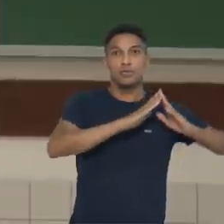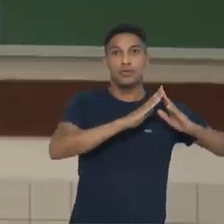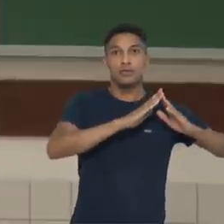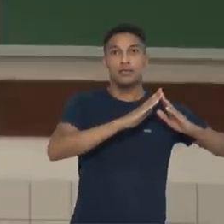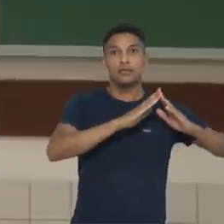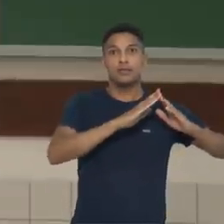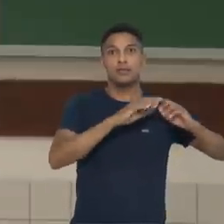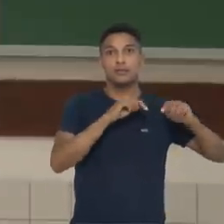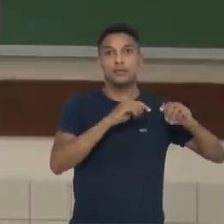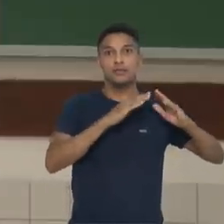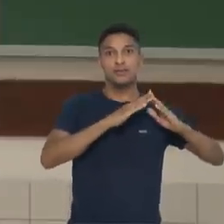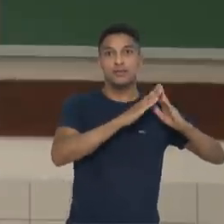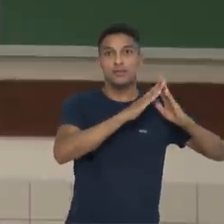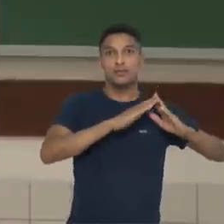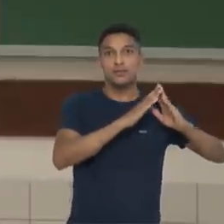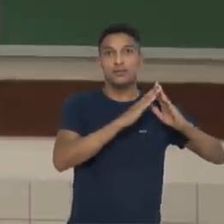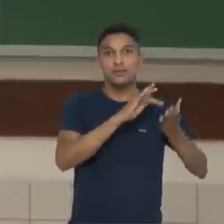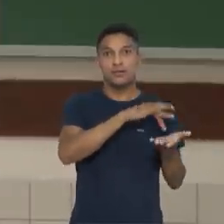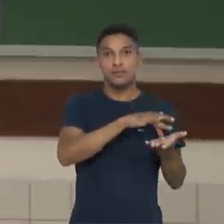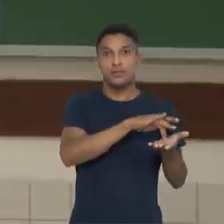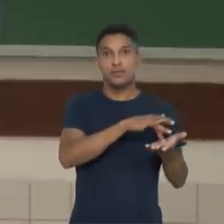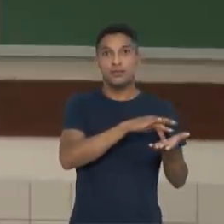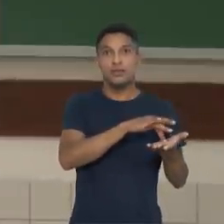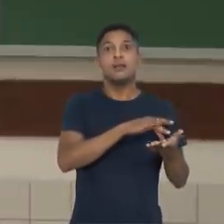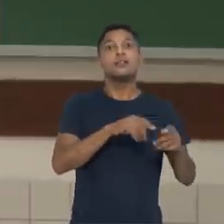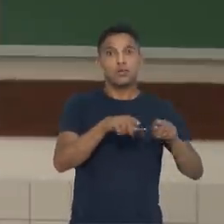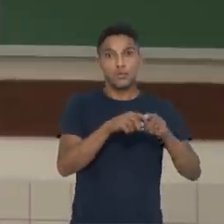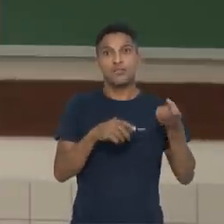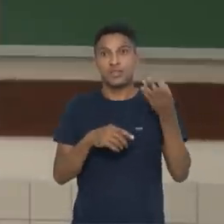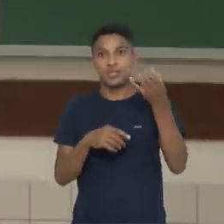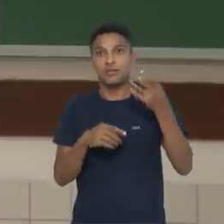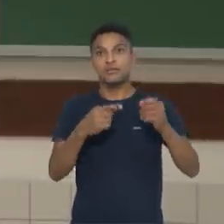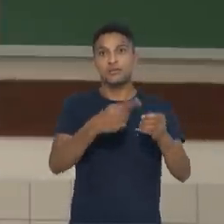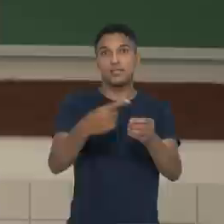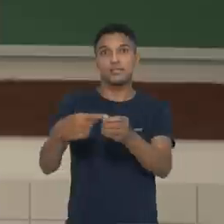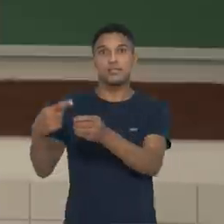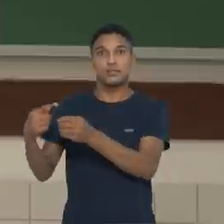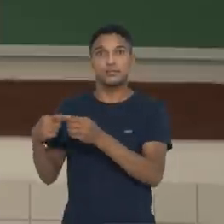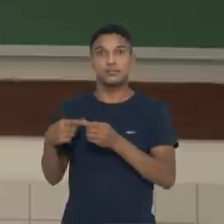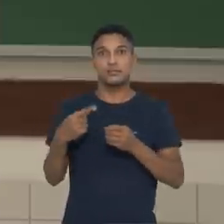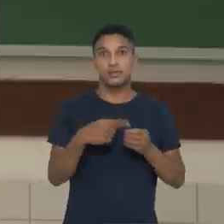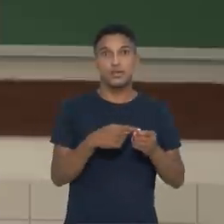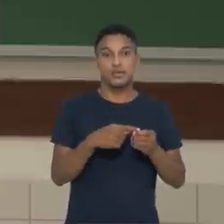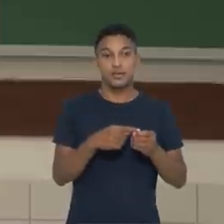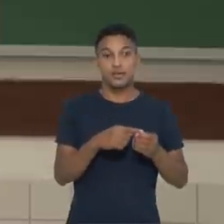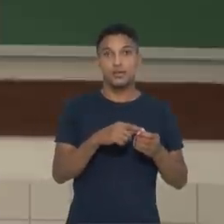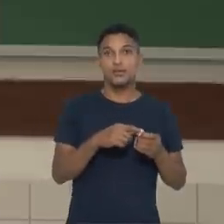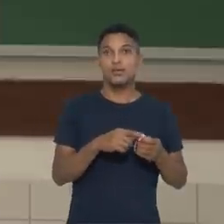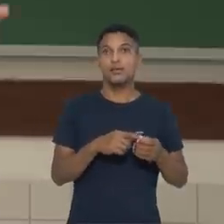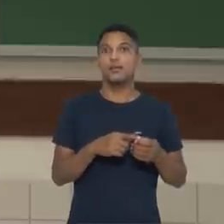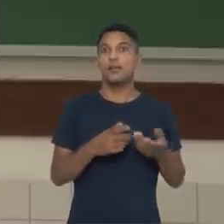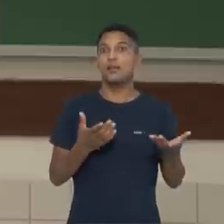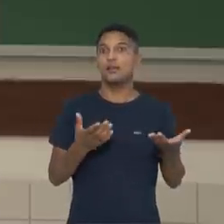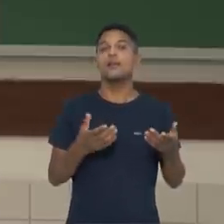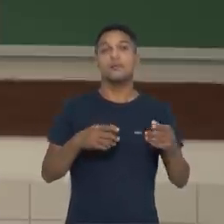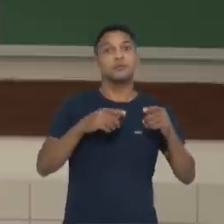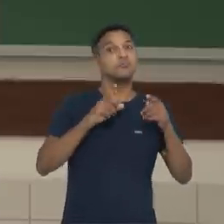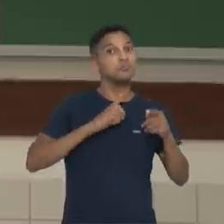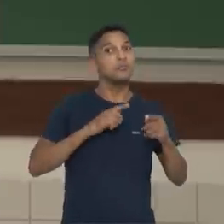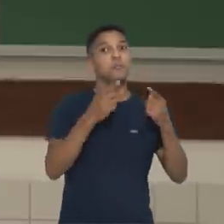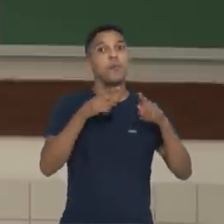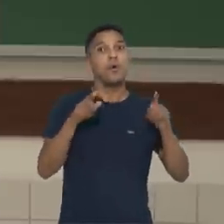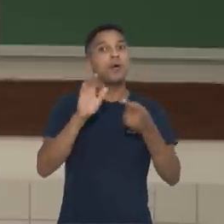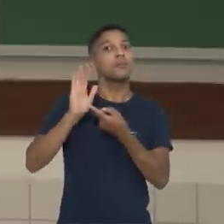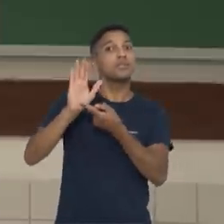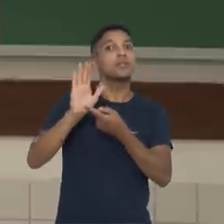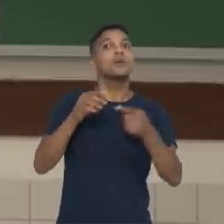né, de cidade em cidade se apresentando, e os lugares que eles chegavam, eles se apresentavam, né, com músicas,